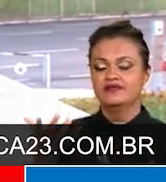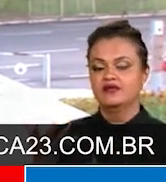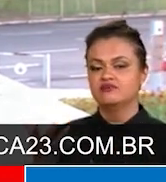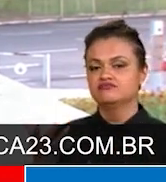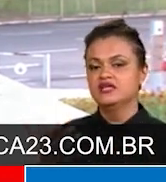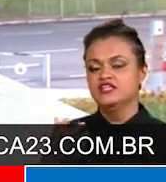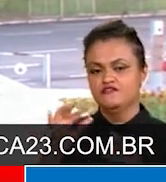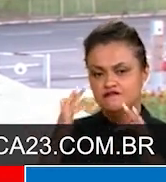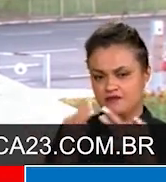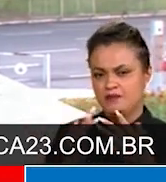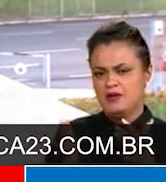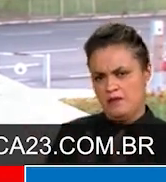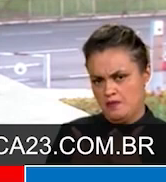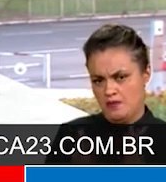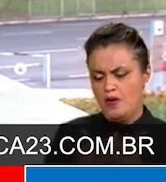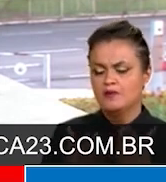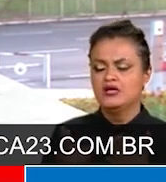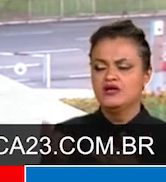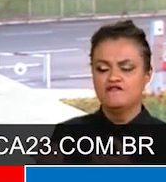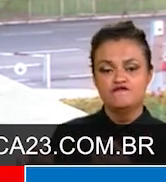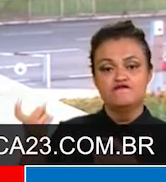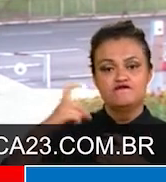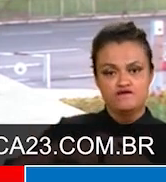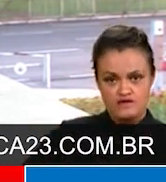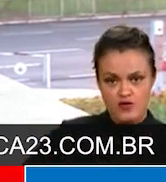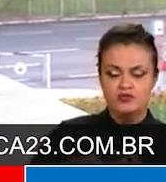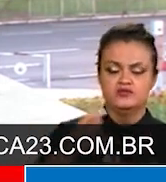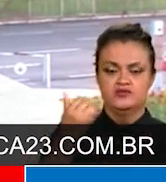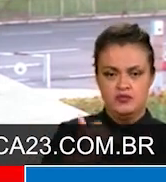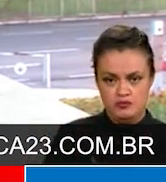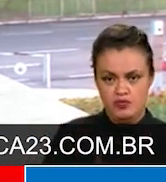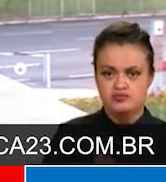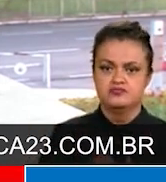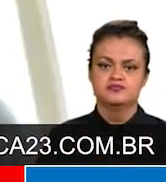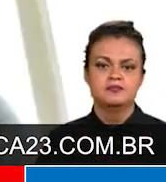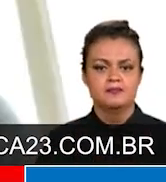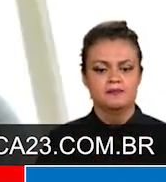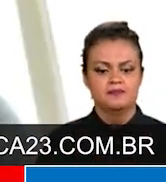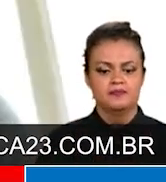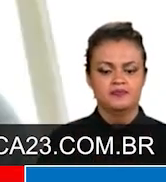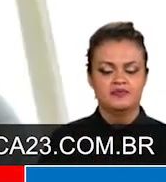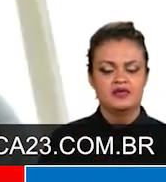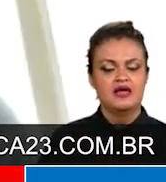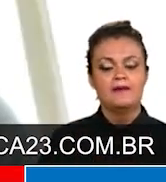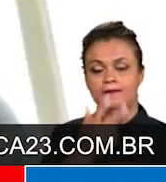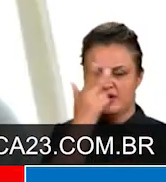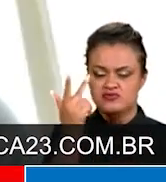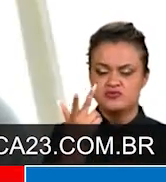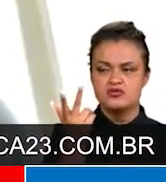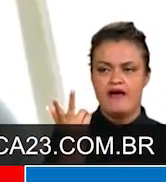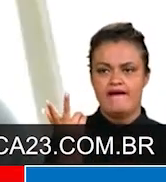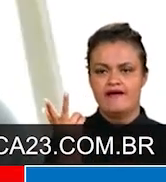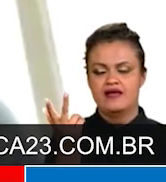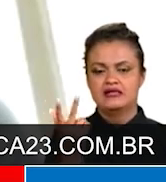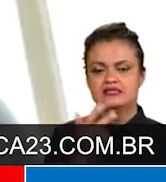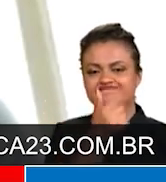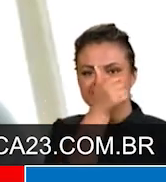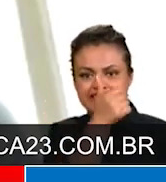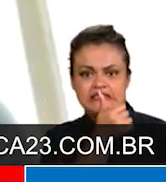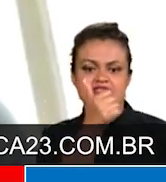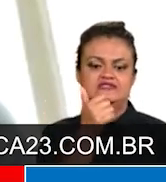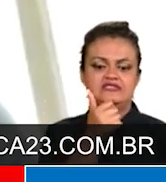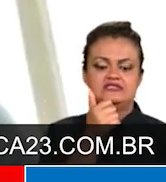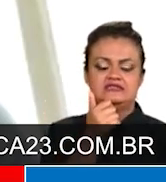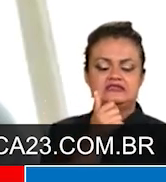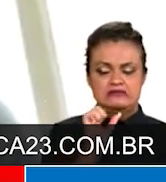famílias mais pobres a devolução direta de impostos sobre o consumo. Fazer com que pessoas que possam sacrificar mais em